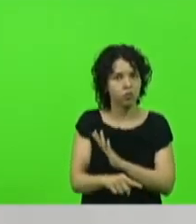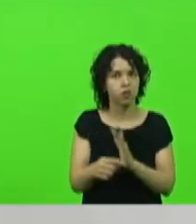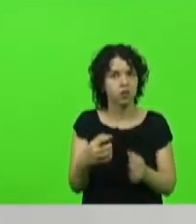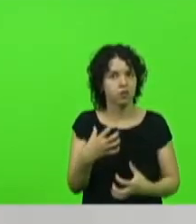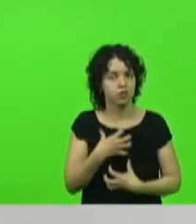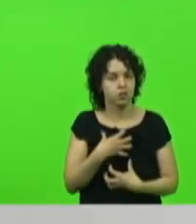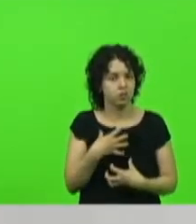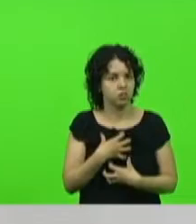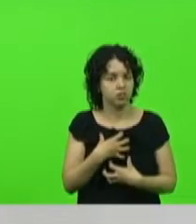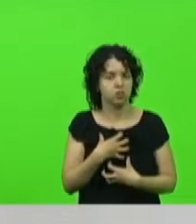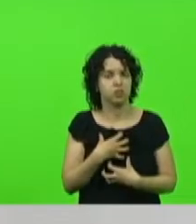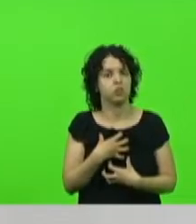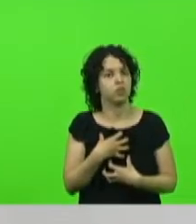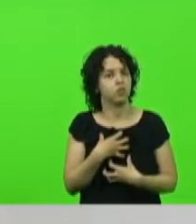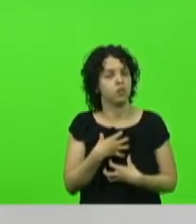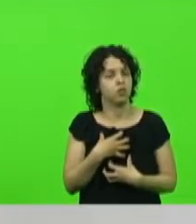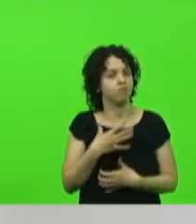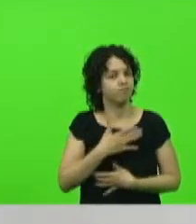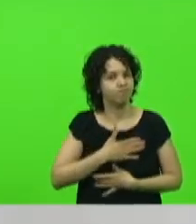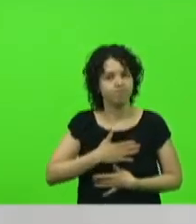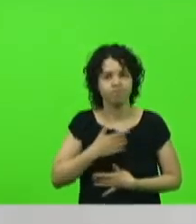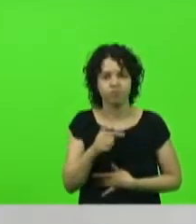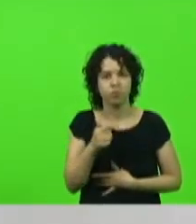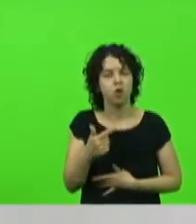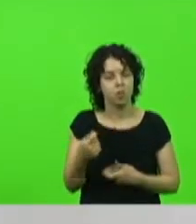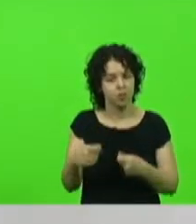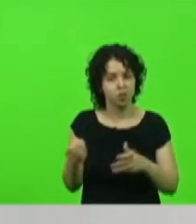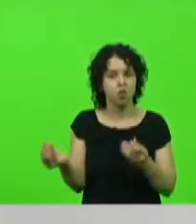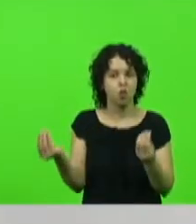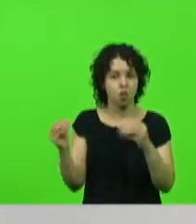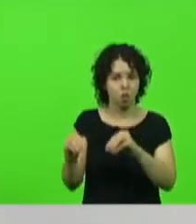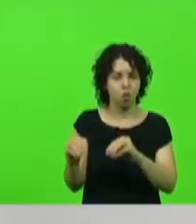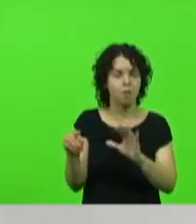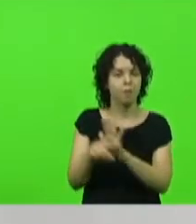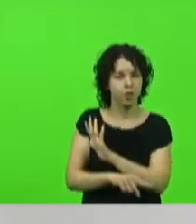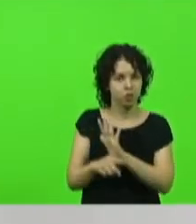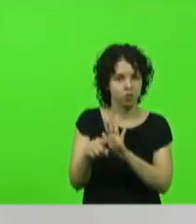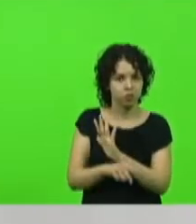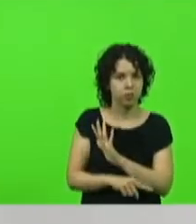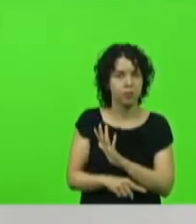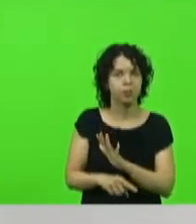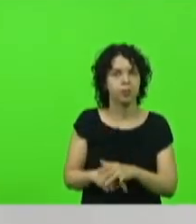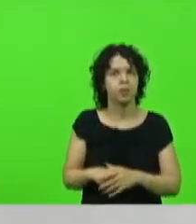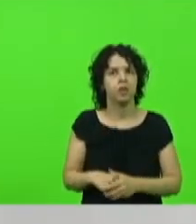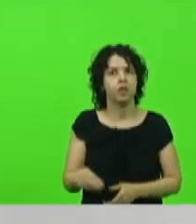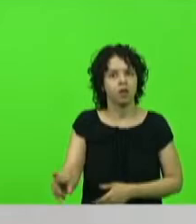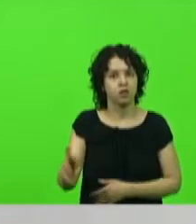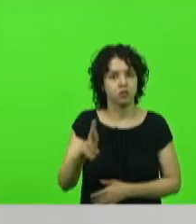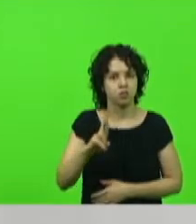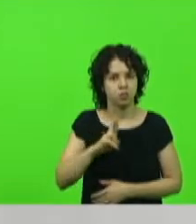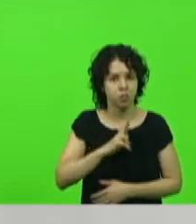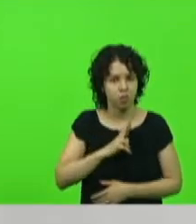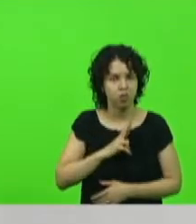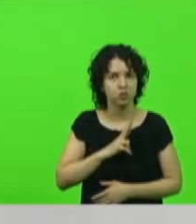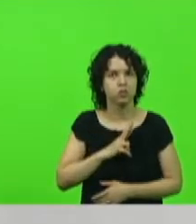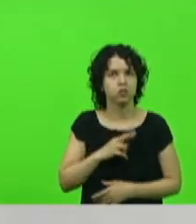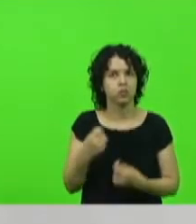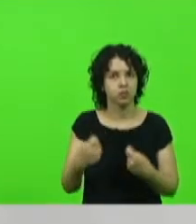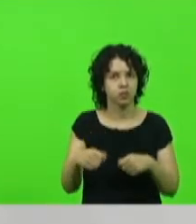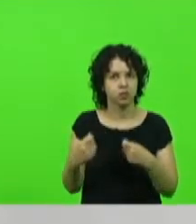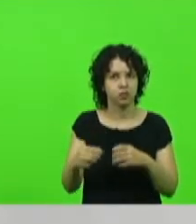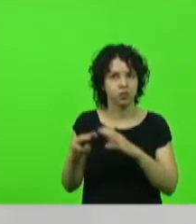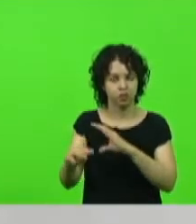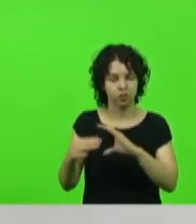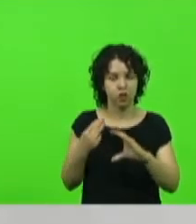essas perguntas. Tá? Aí eu peço que seja posteriormente questionado, e assim que tiver a resposta, que seja enviado para o meu